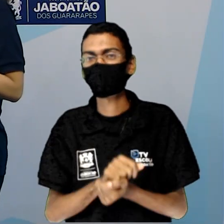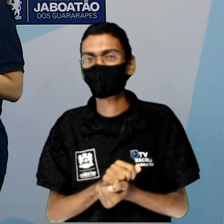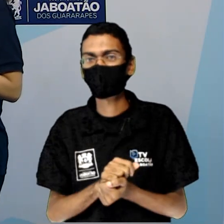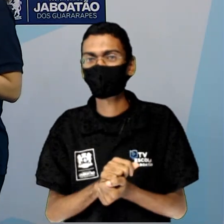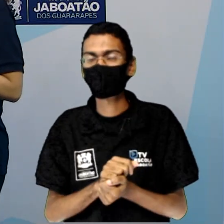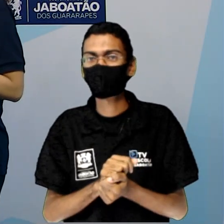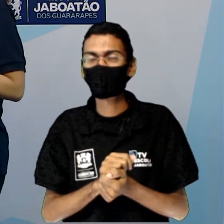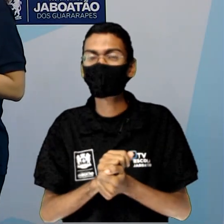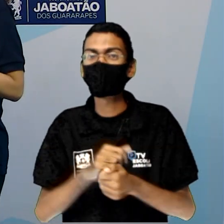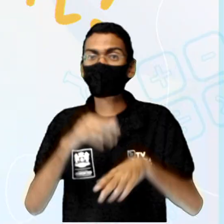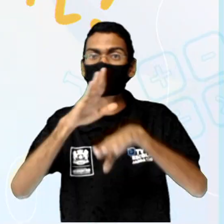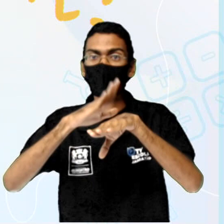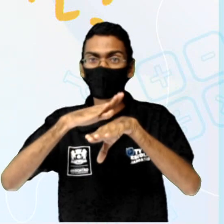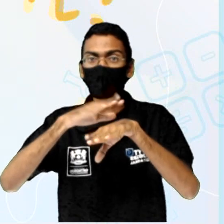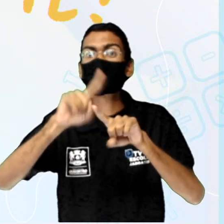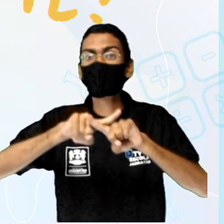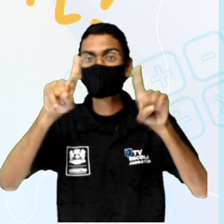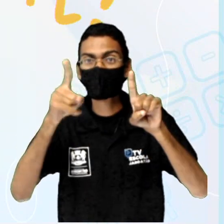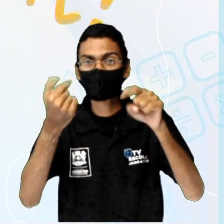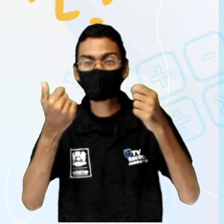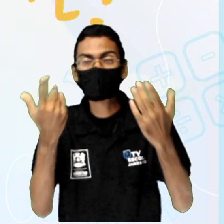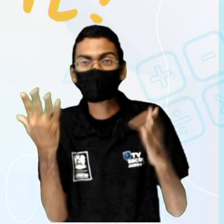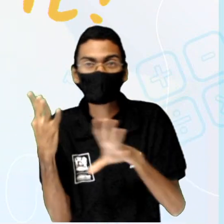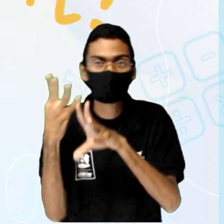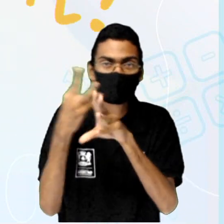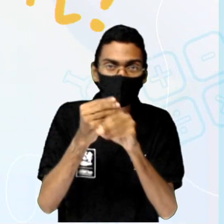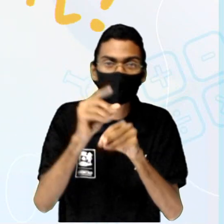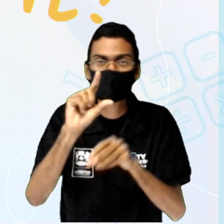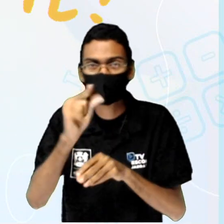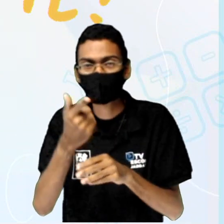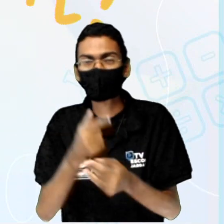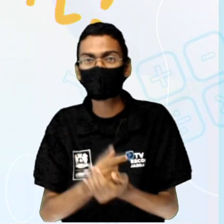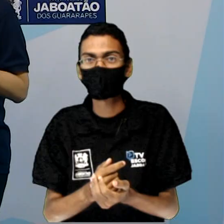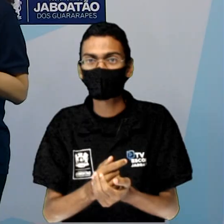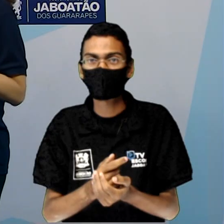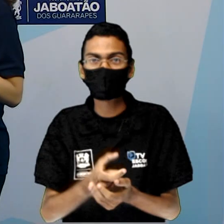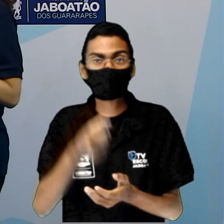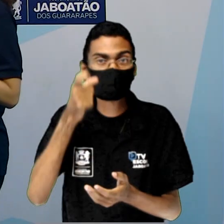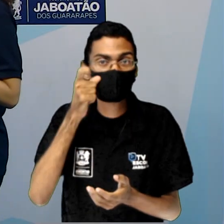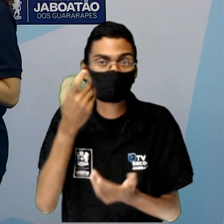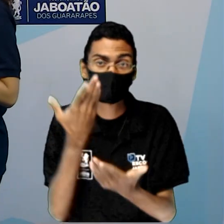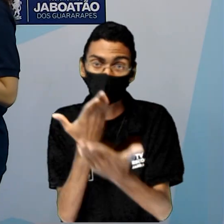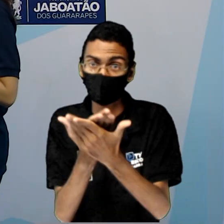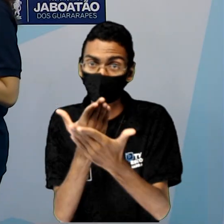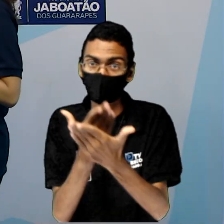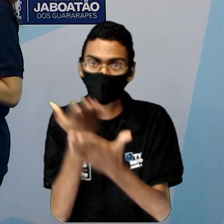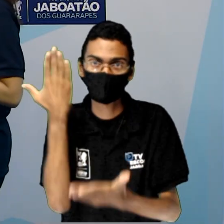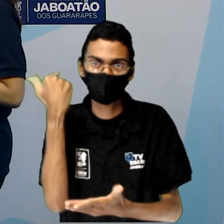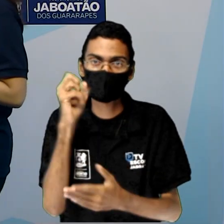Mas antes, vamos fazer uma pequena revisão do que a gente assistiu na aula passada.